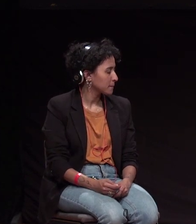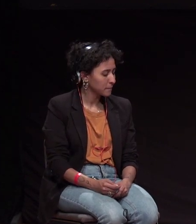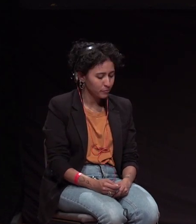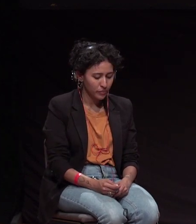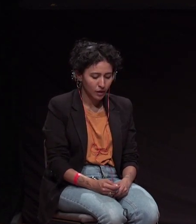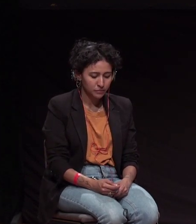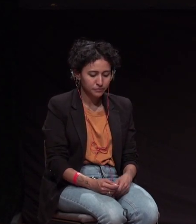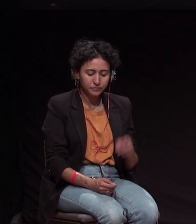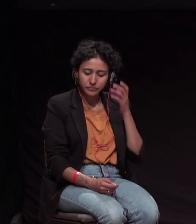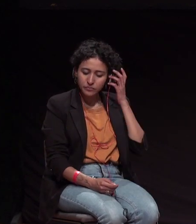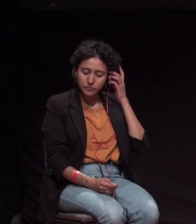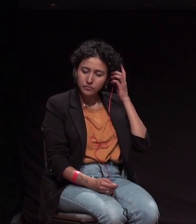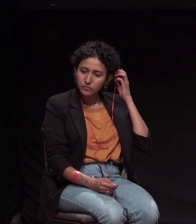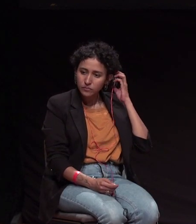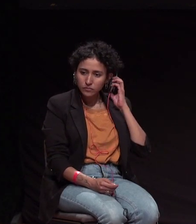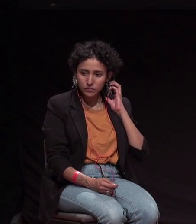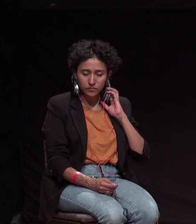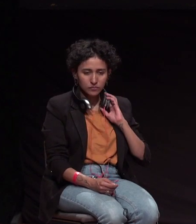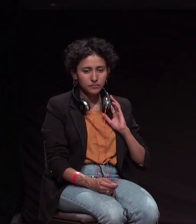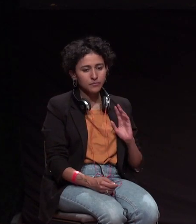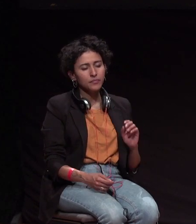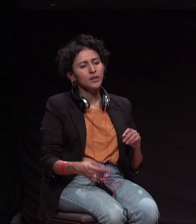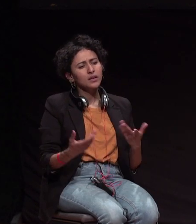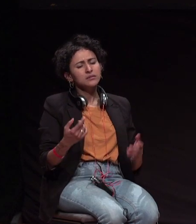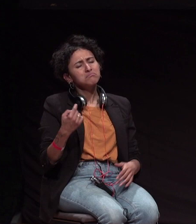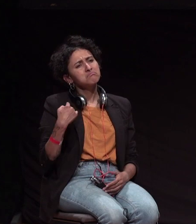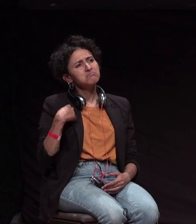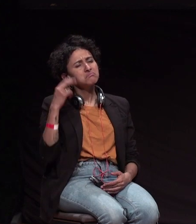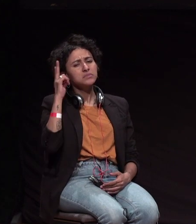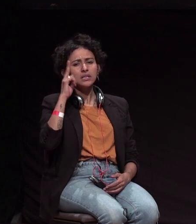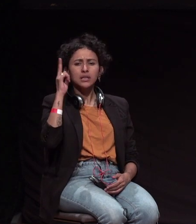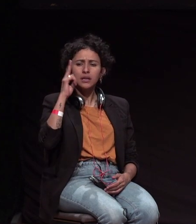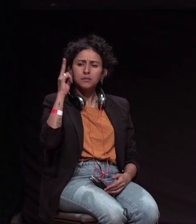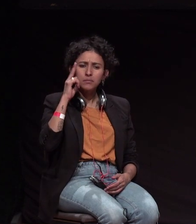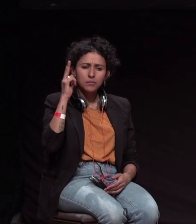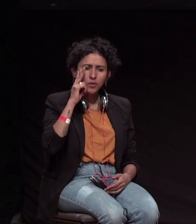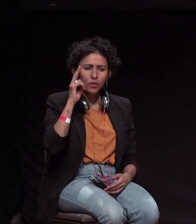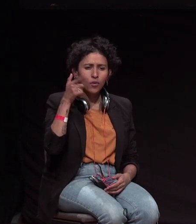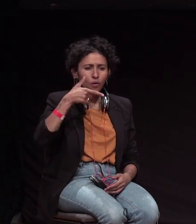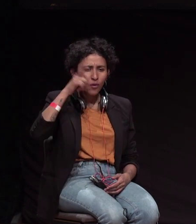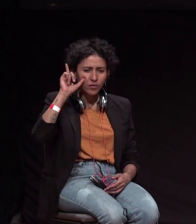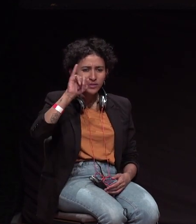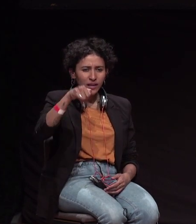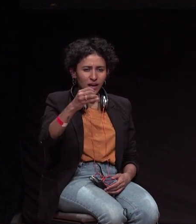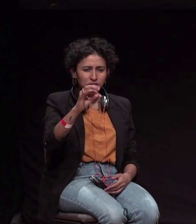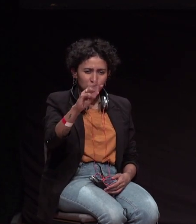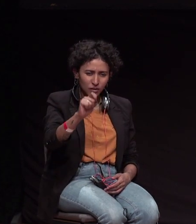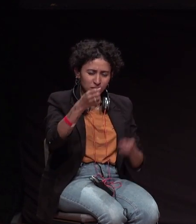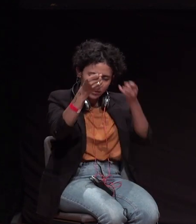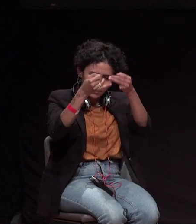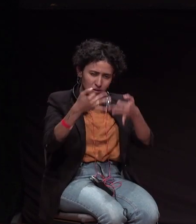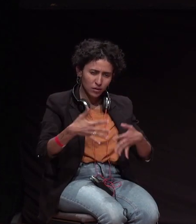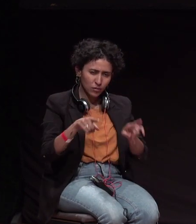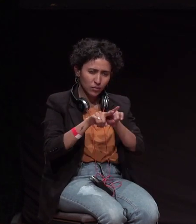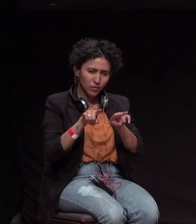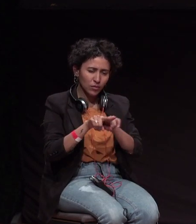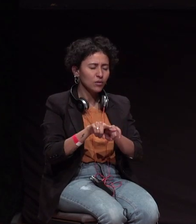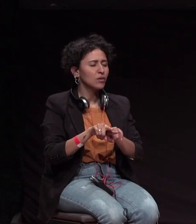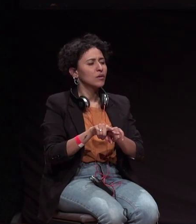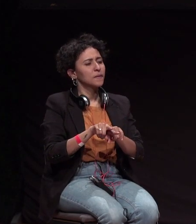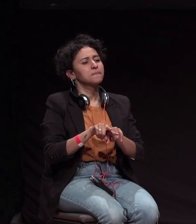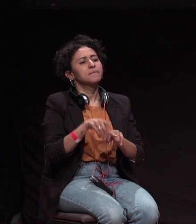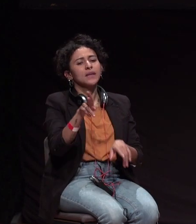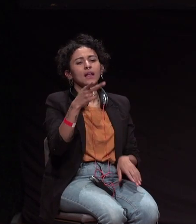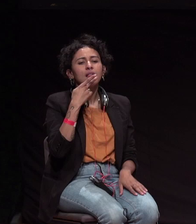Isso, de alguma maneira, também me lembrou um pouco a fala da Jota Mombassa ontem, quando ela fala